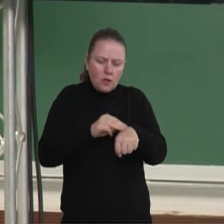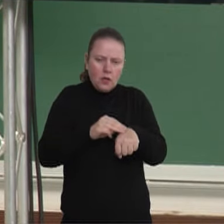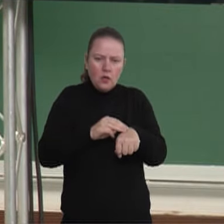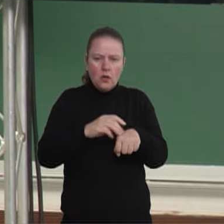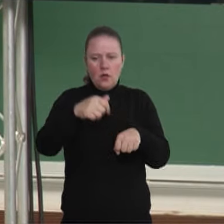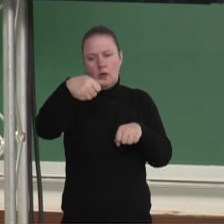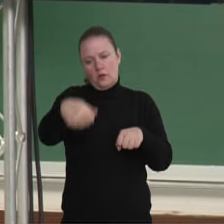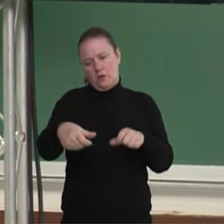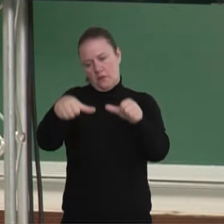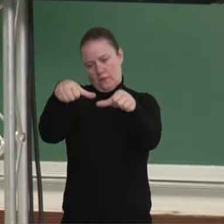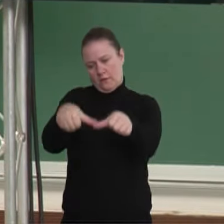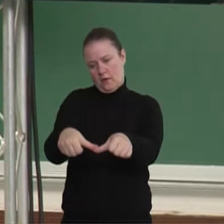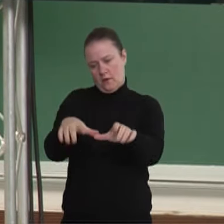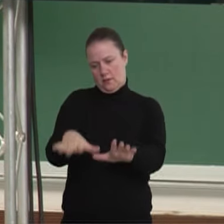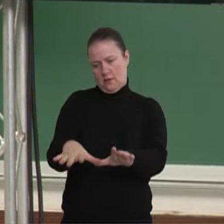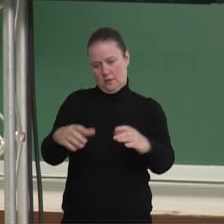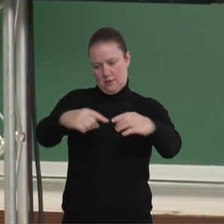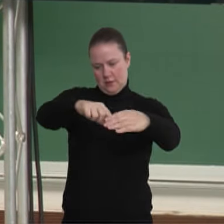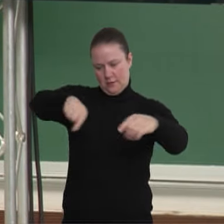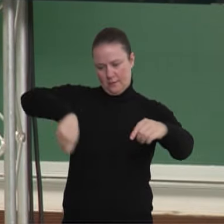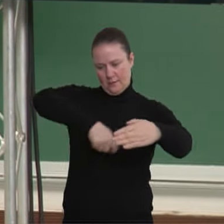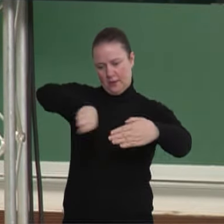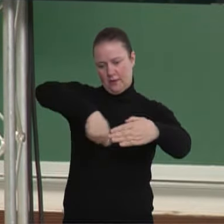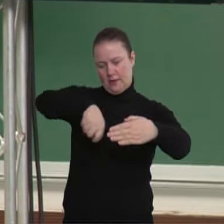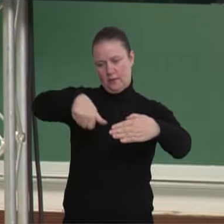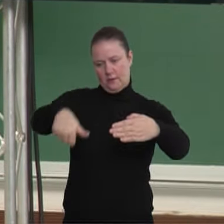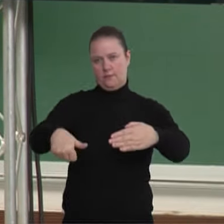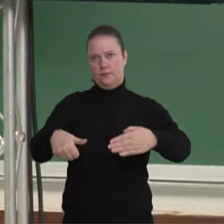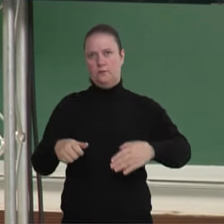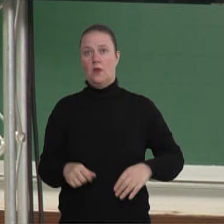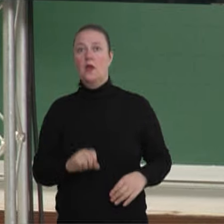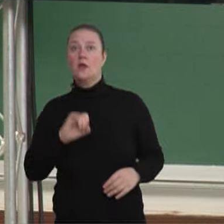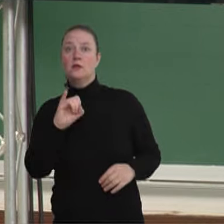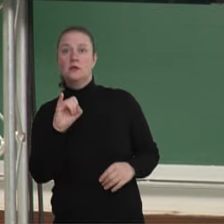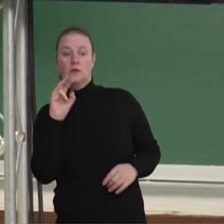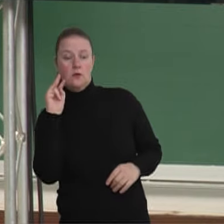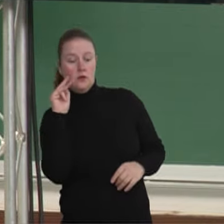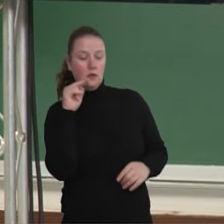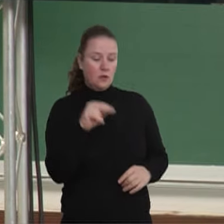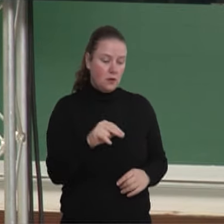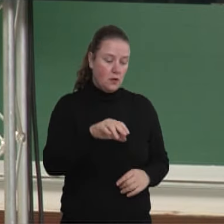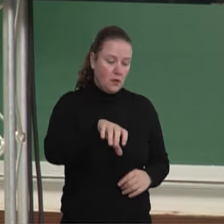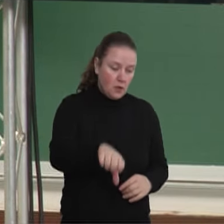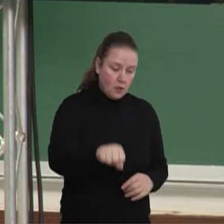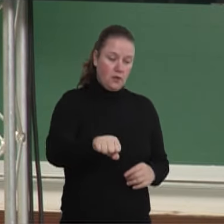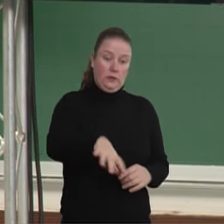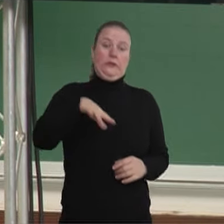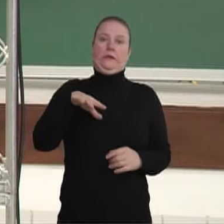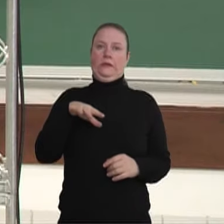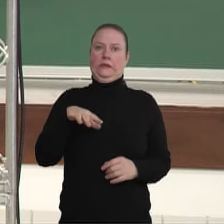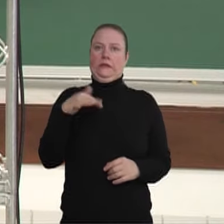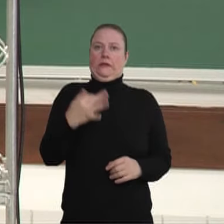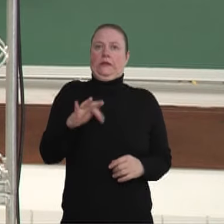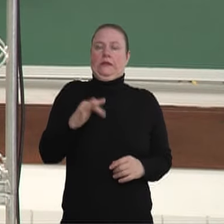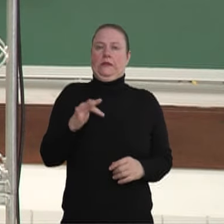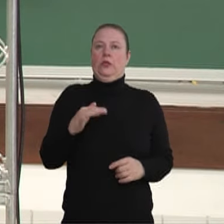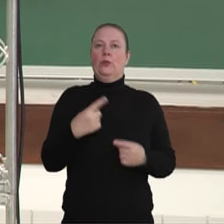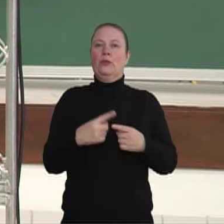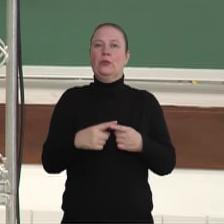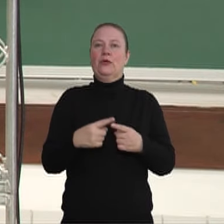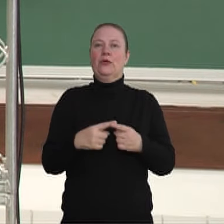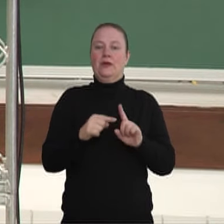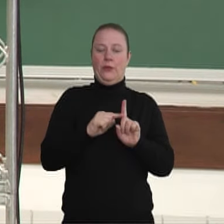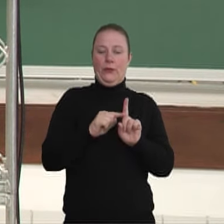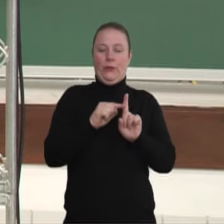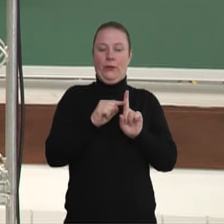para lavar suas mãos. Quando você retorna, você vai segurar no metal, você percebe que ele está mais aquecido. Isso acontece por quê?